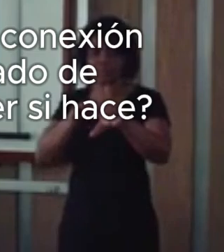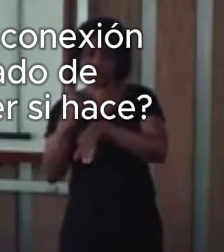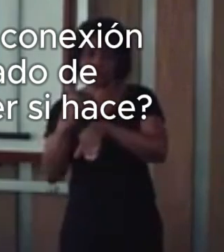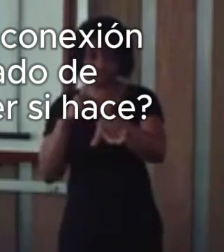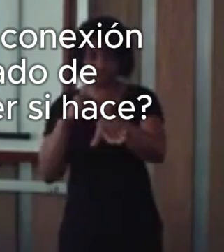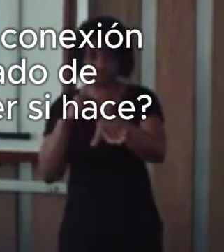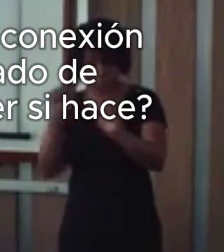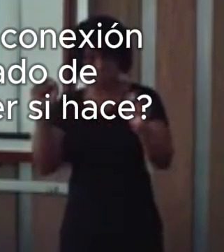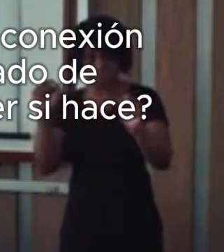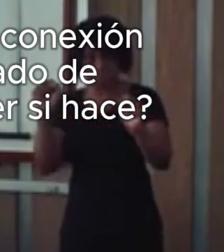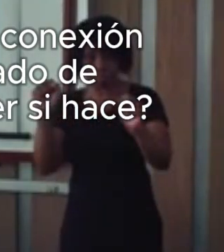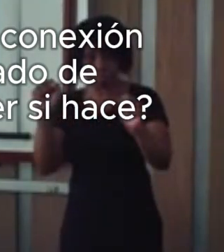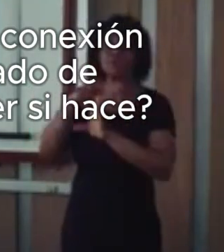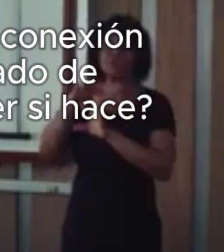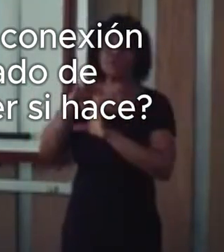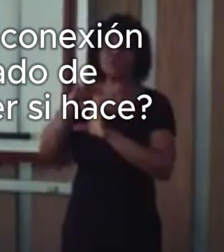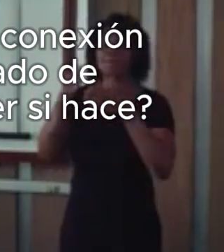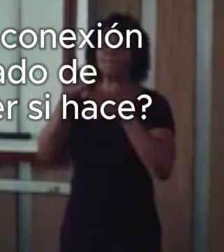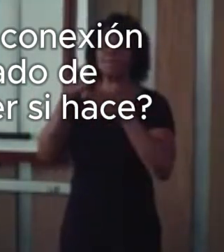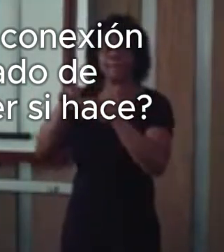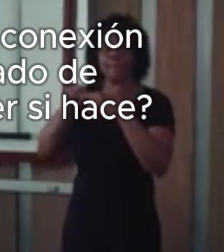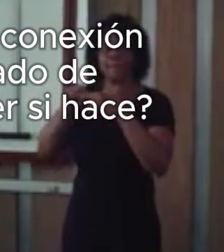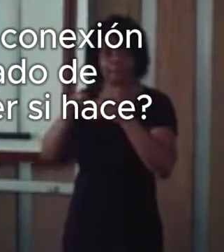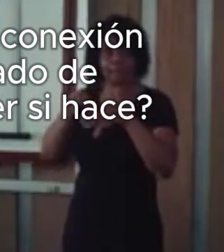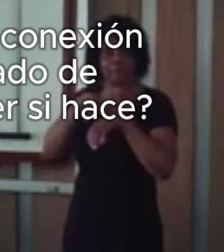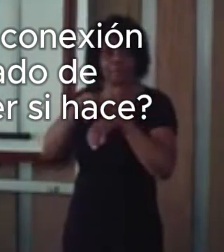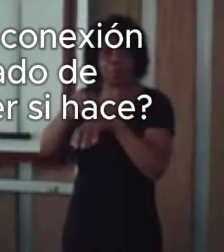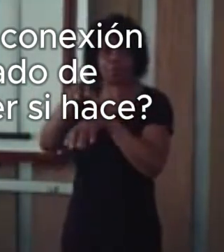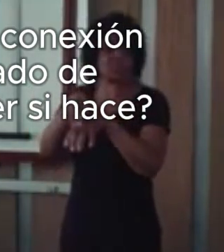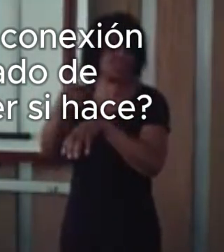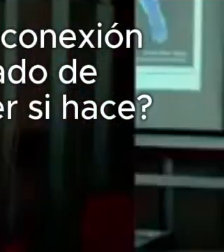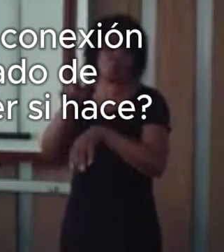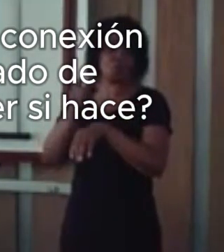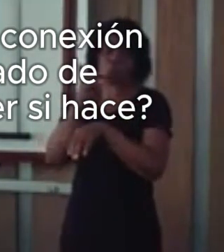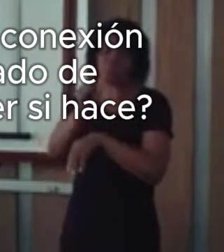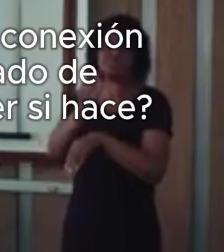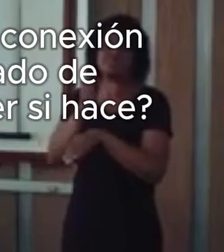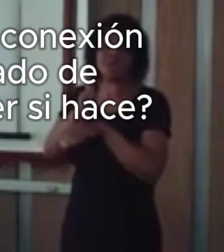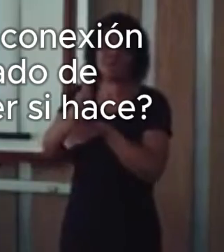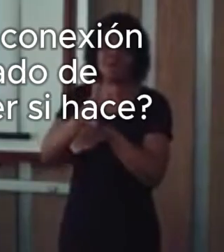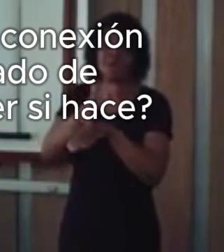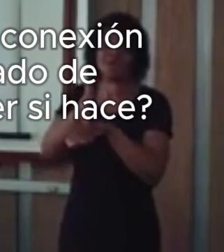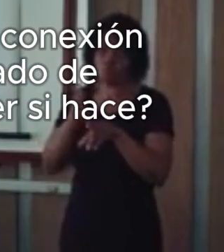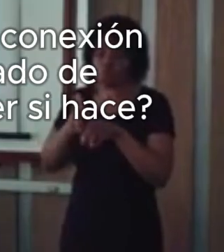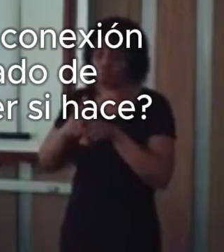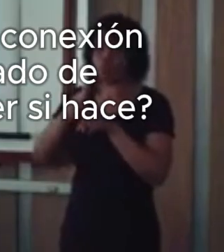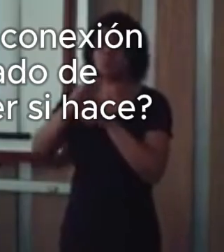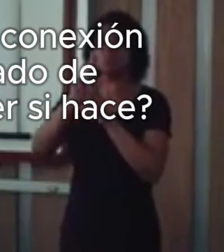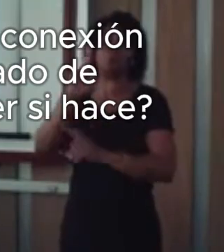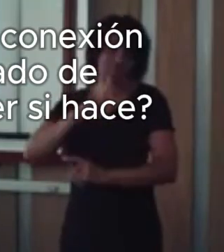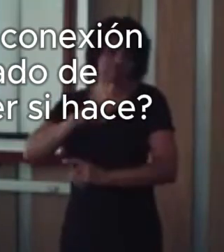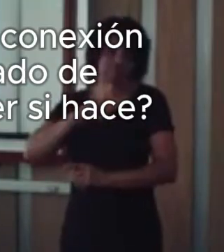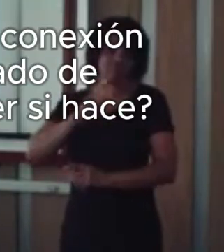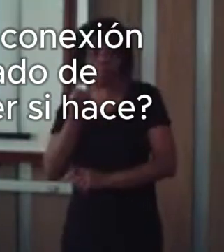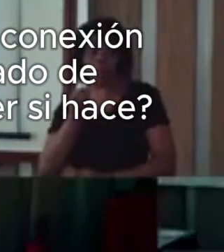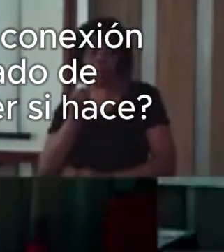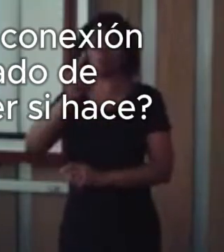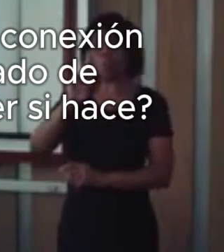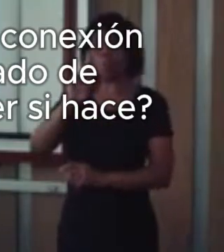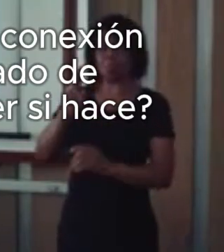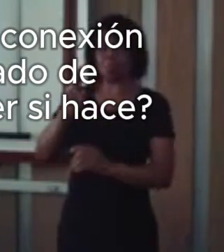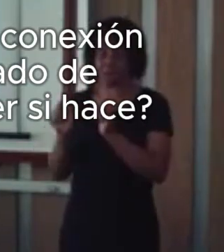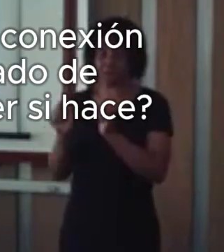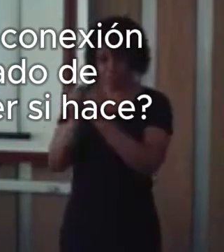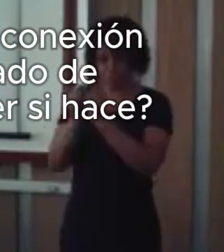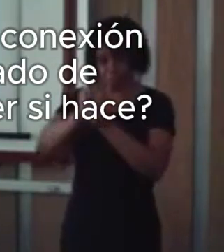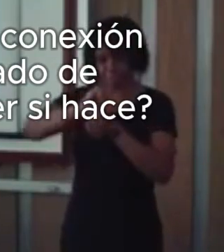total. Tá? Então, por isso que a condução não passa. A condução não passa por quê? Porque o fio foi cortado, ou porque ele foi